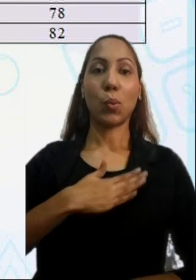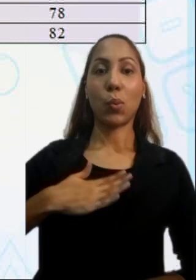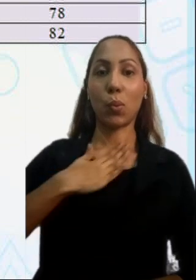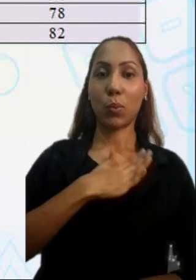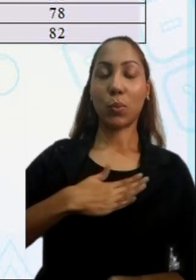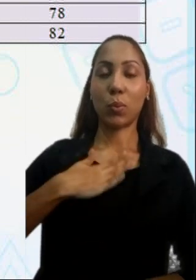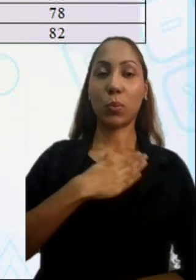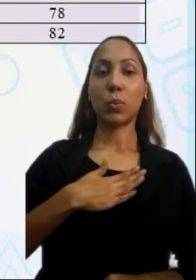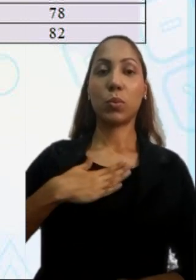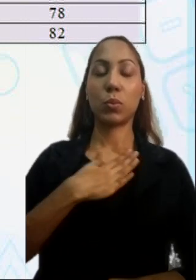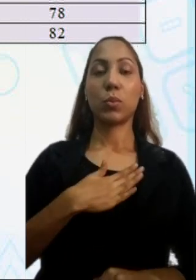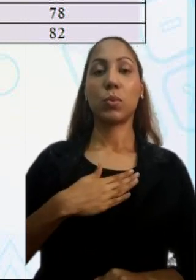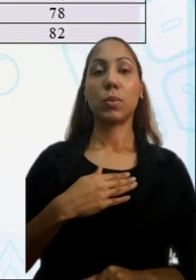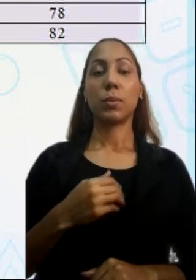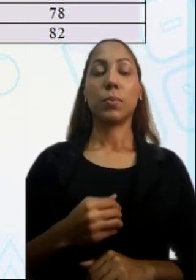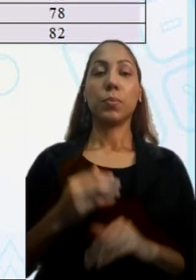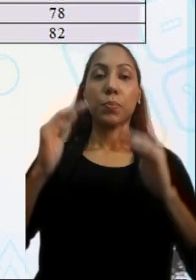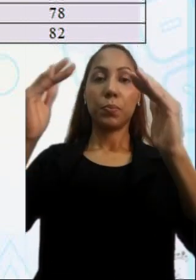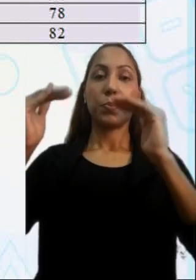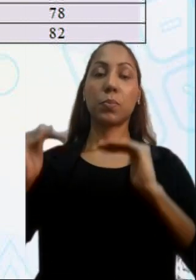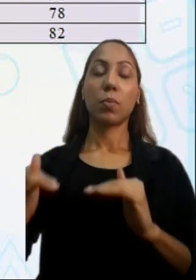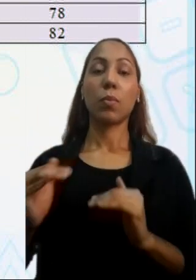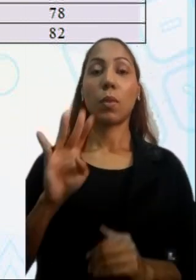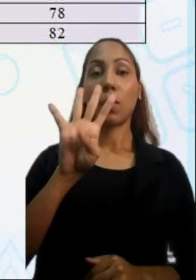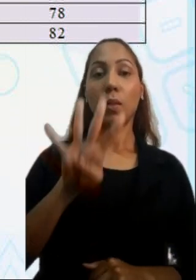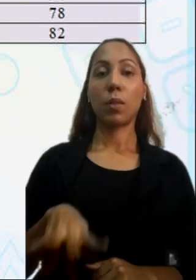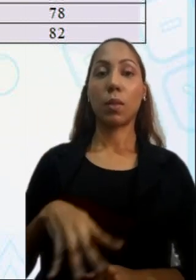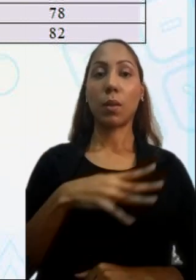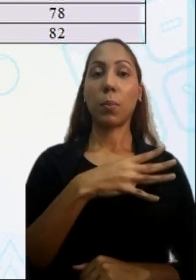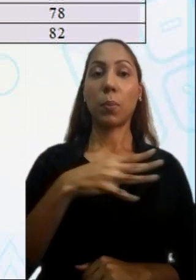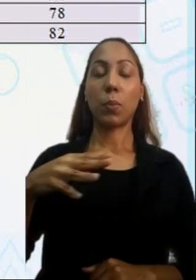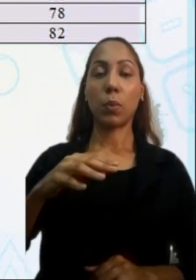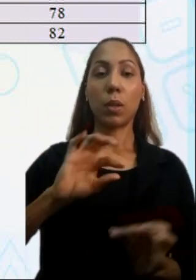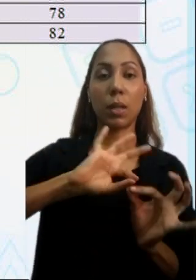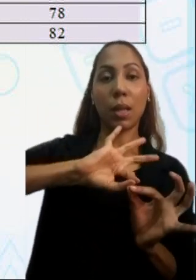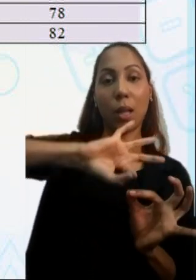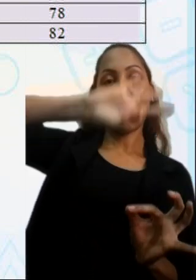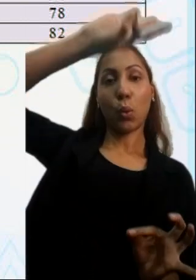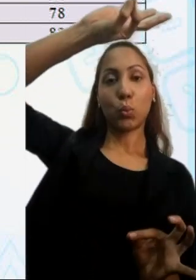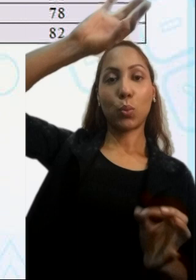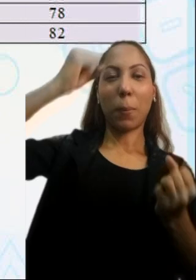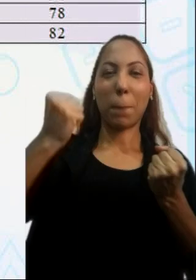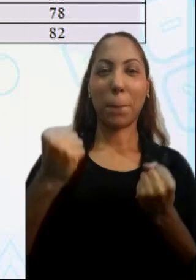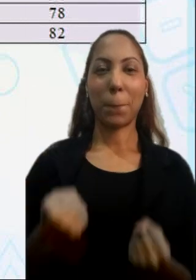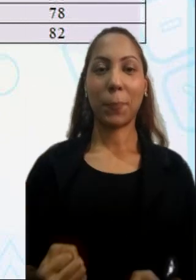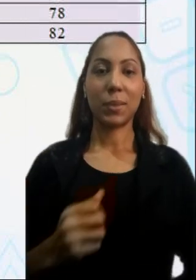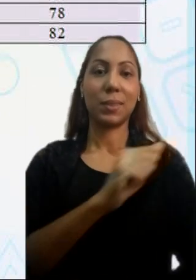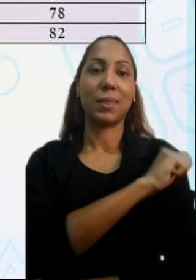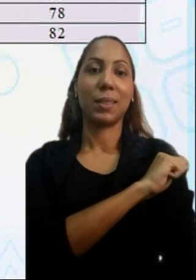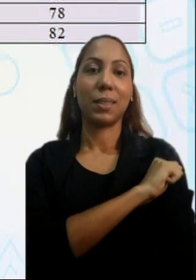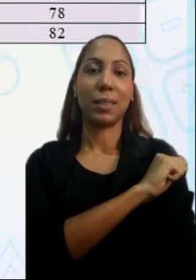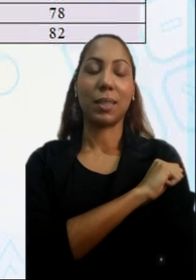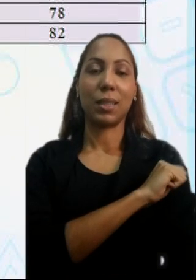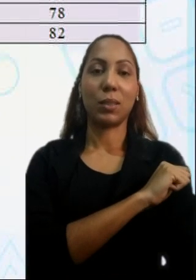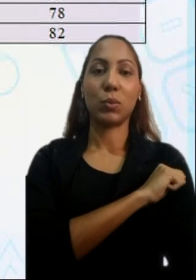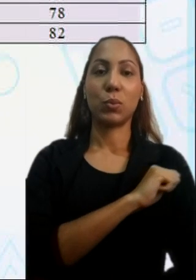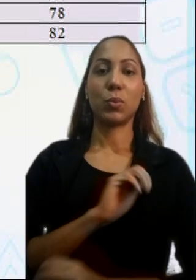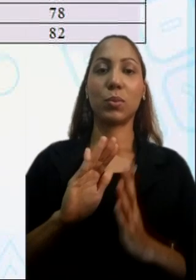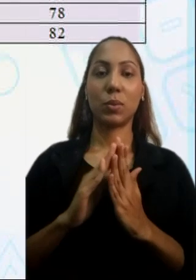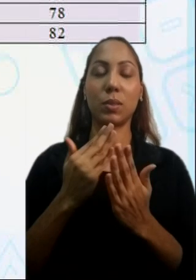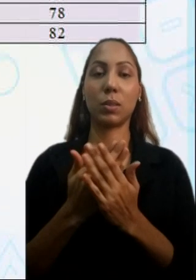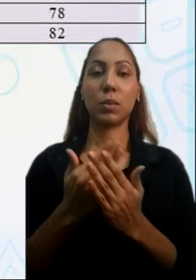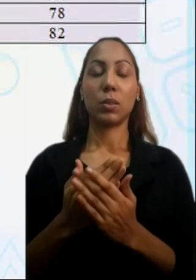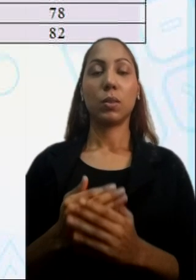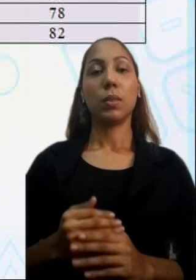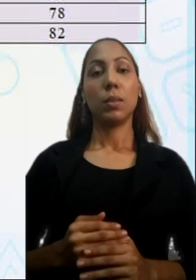outra tabela que vai nos mostrar a altura e peso de alguns estudantes da Escola Municipal Bom Tempo. E por último,